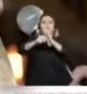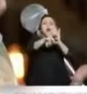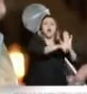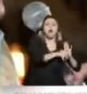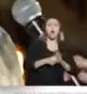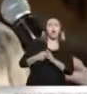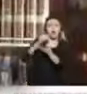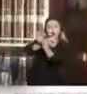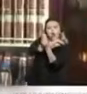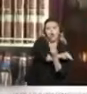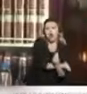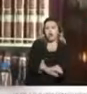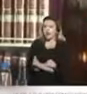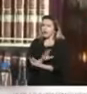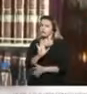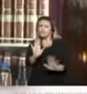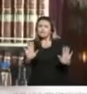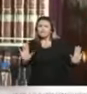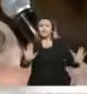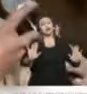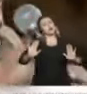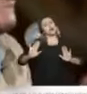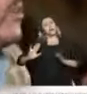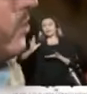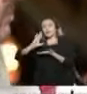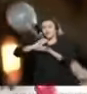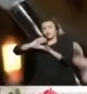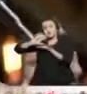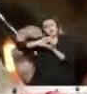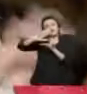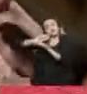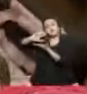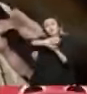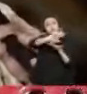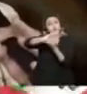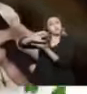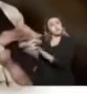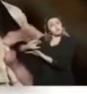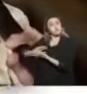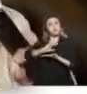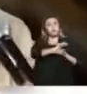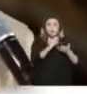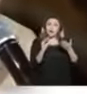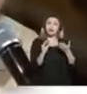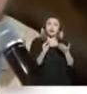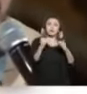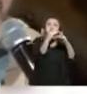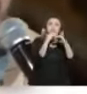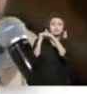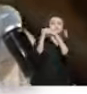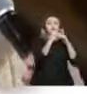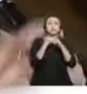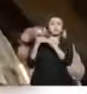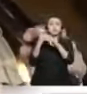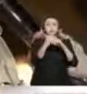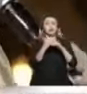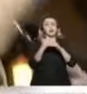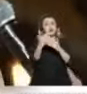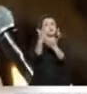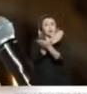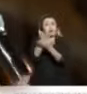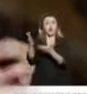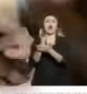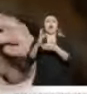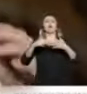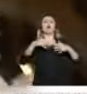é só você desse dinheiro aí tem que ser distribuído certo só isso mais nada você entendeu não vem brigar